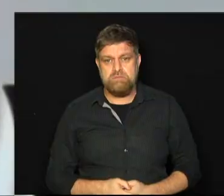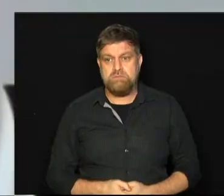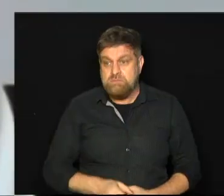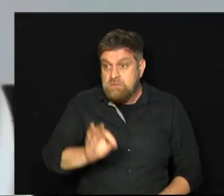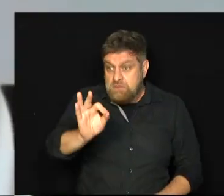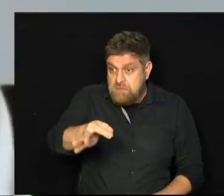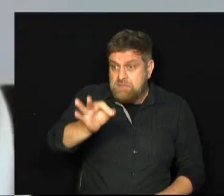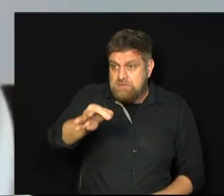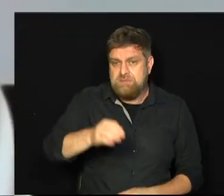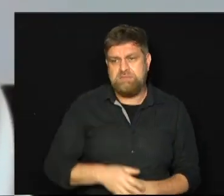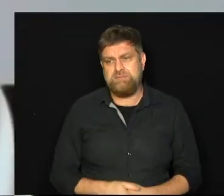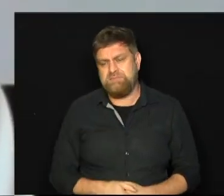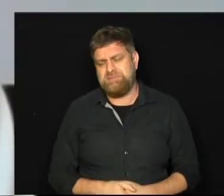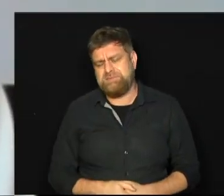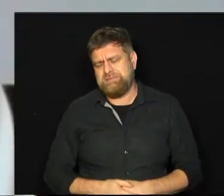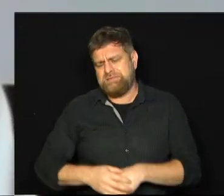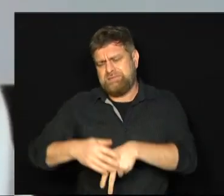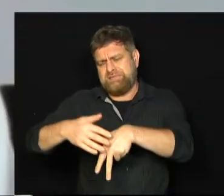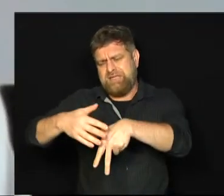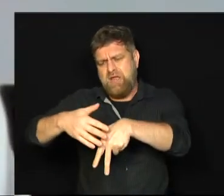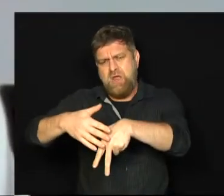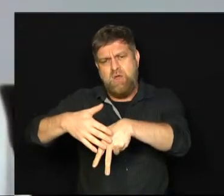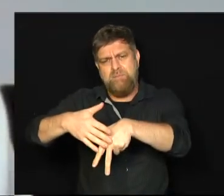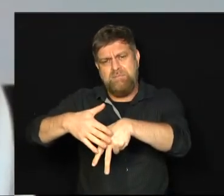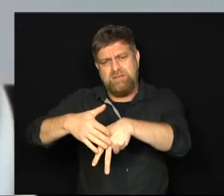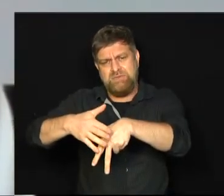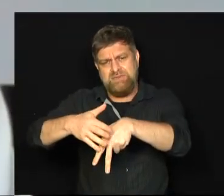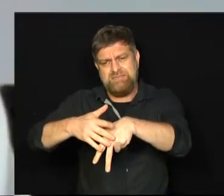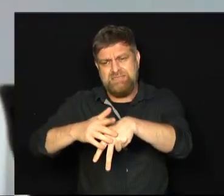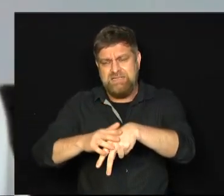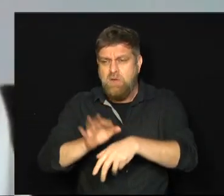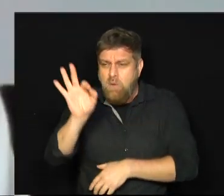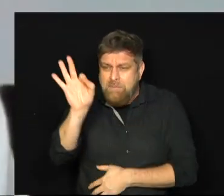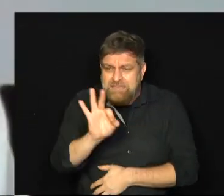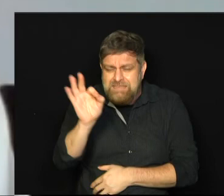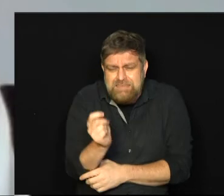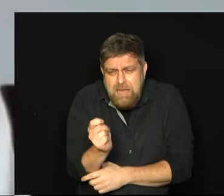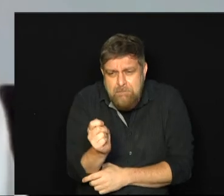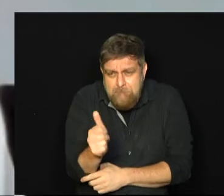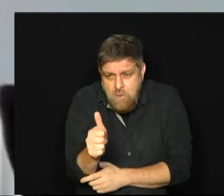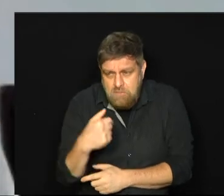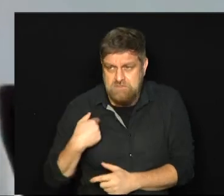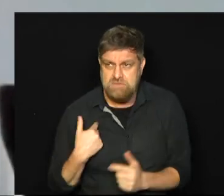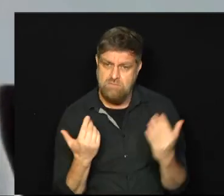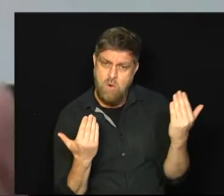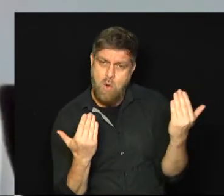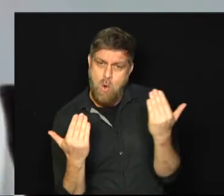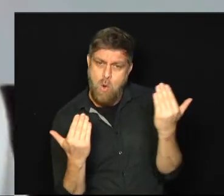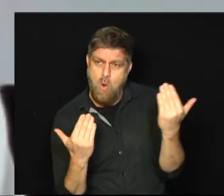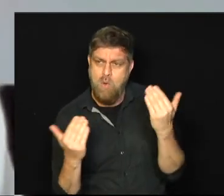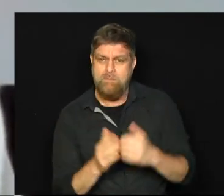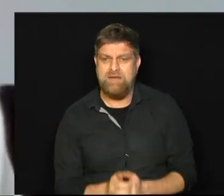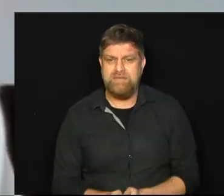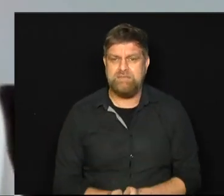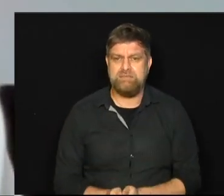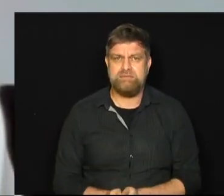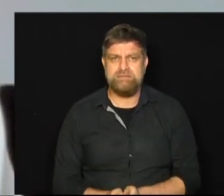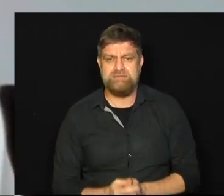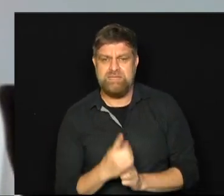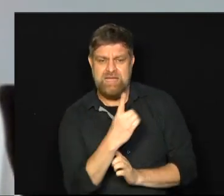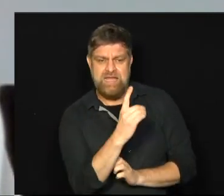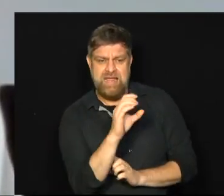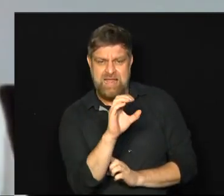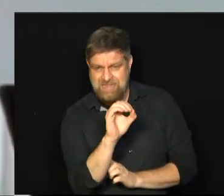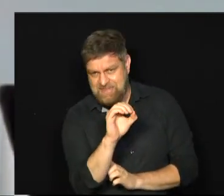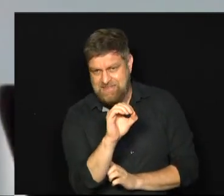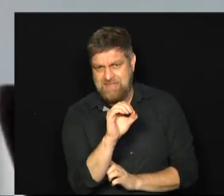Isso é uma doença que tem uma incidência pequena quando se compara 10 a 15 casos